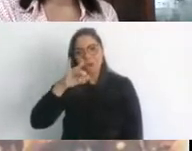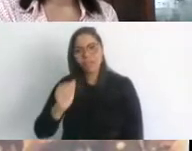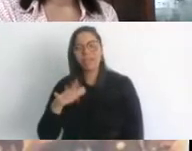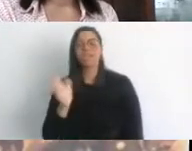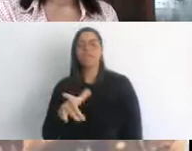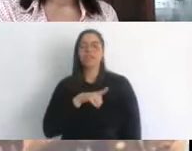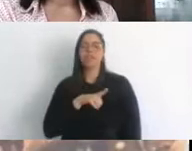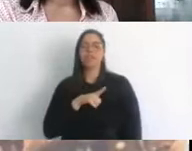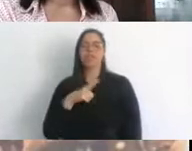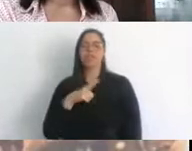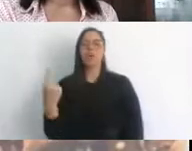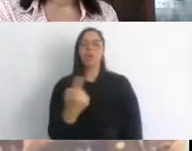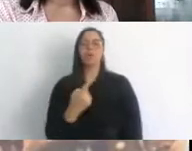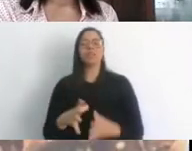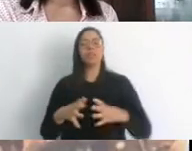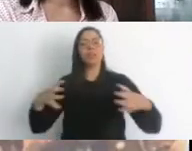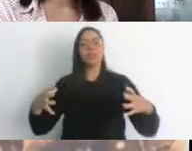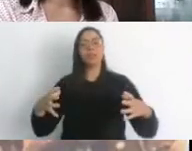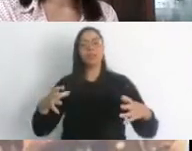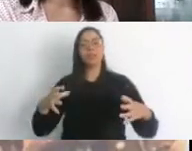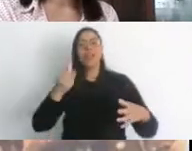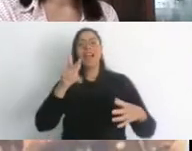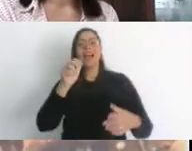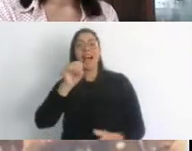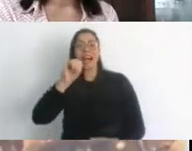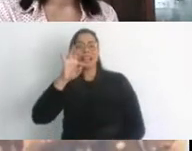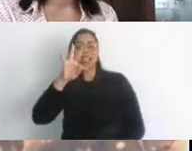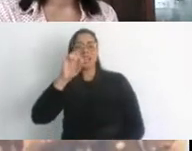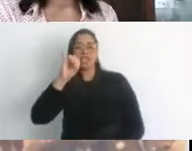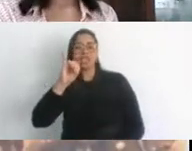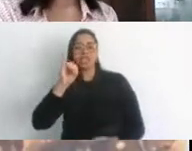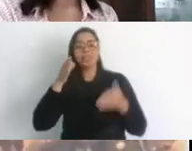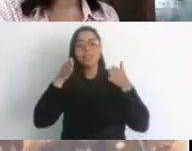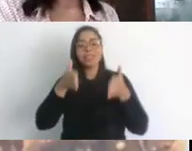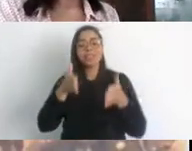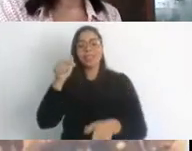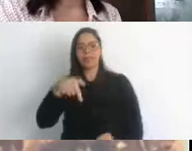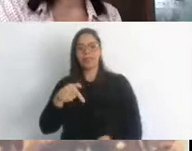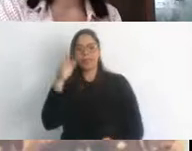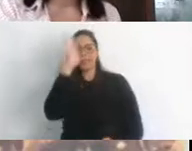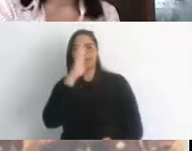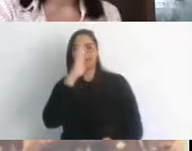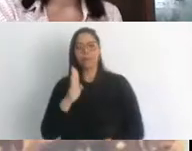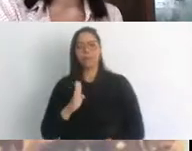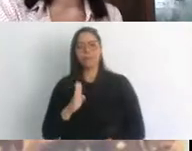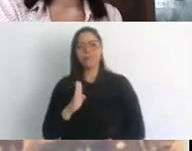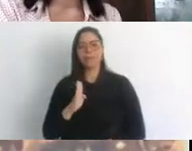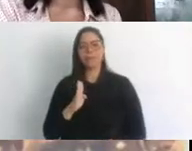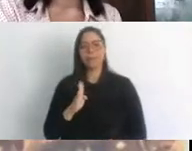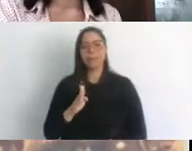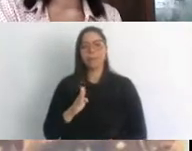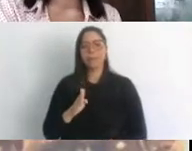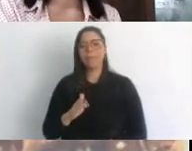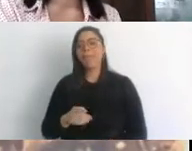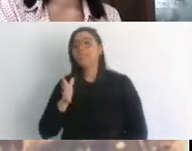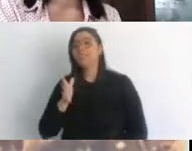é de haitianos chegando no Brasil por conta da da cooperação internacional Brasil Haiti você vai